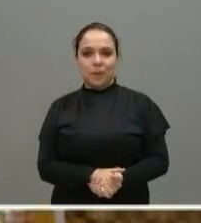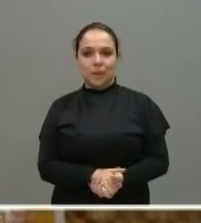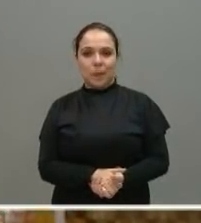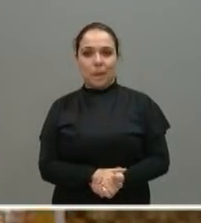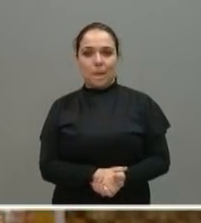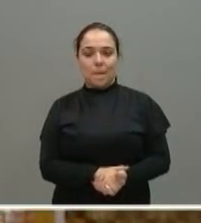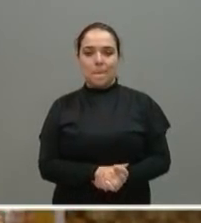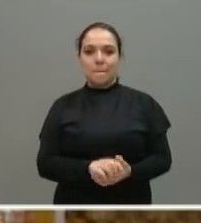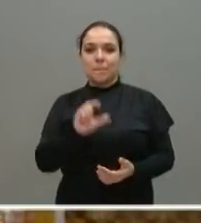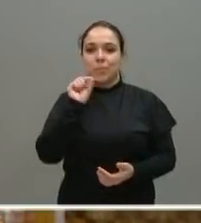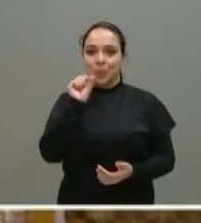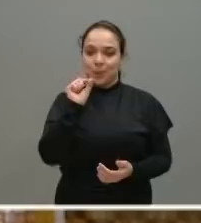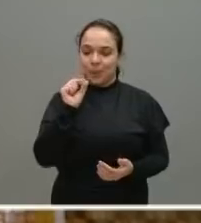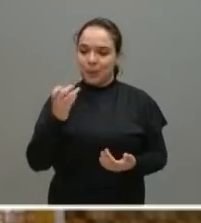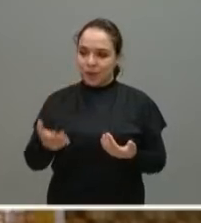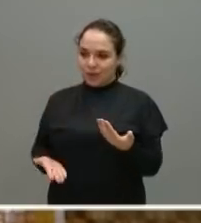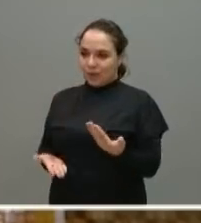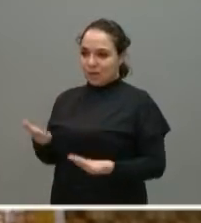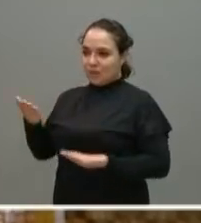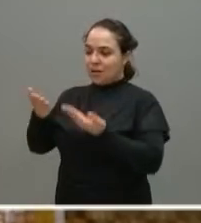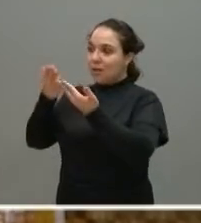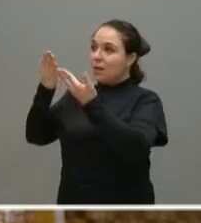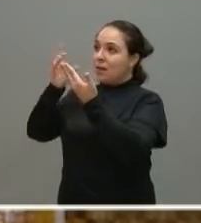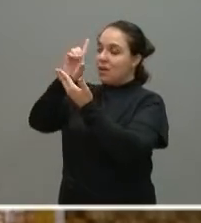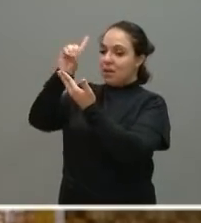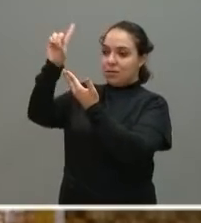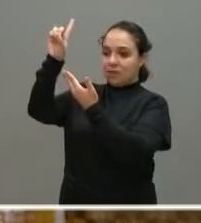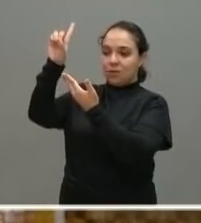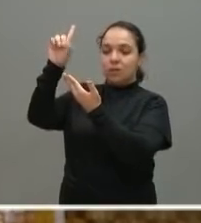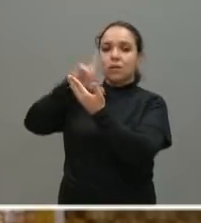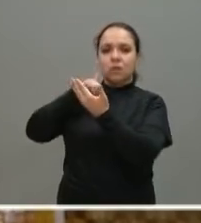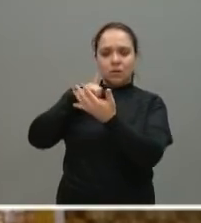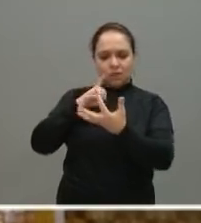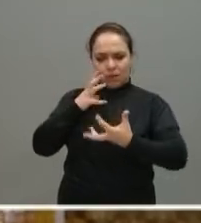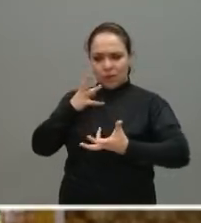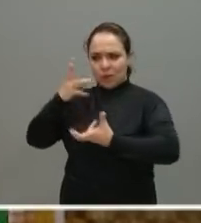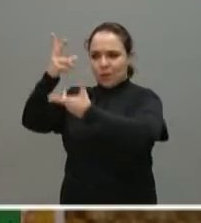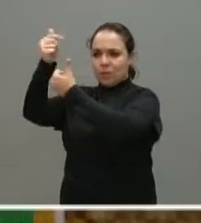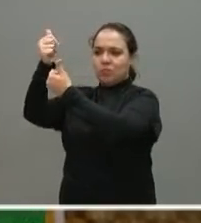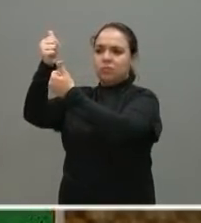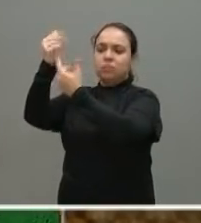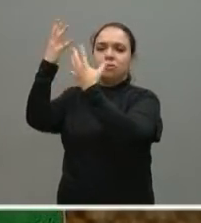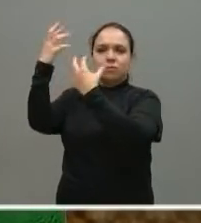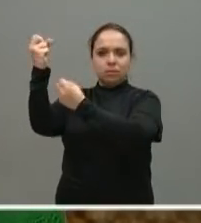quem serve a Deus como Ele quer, será bem acolhido.